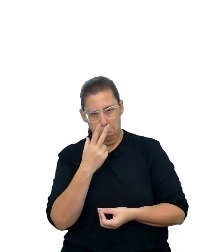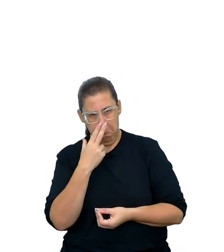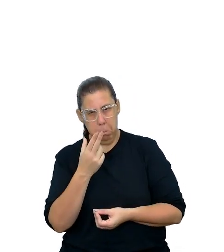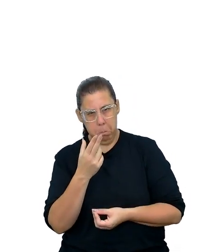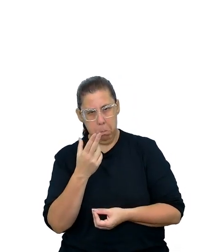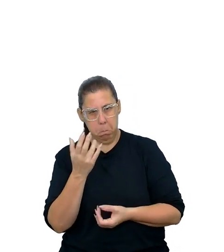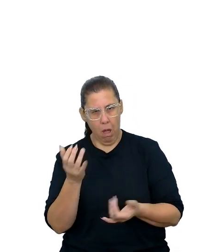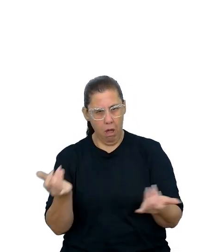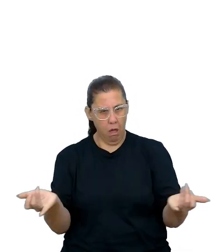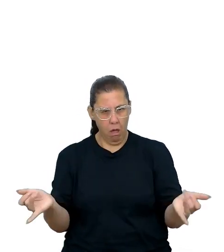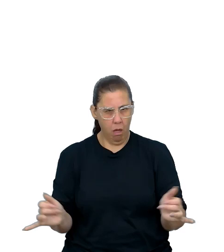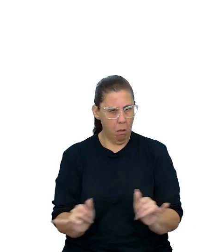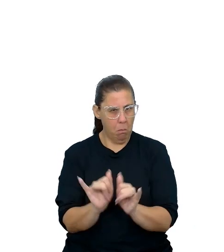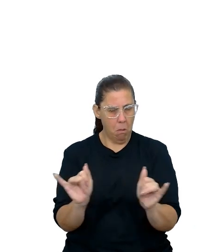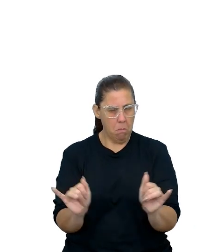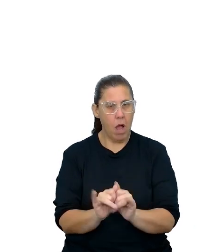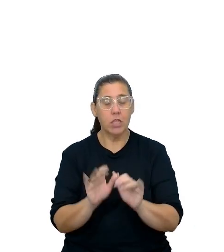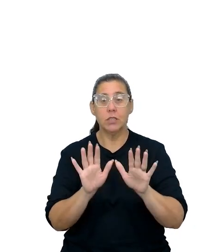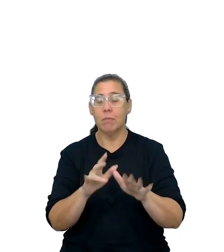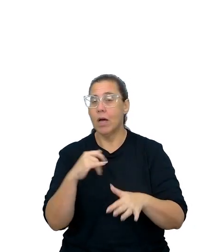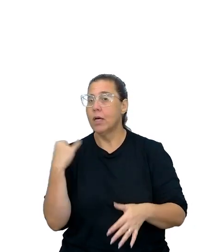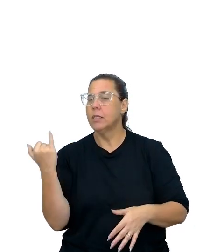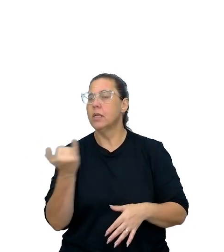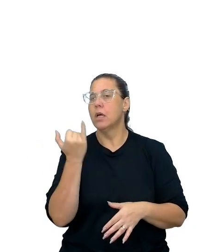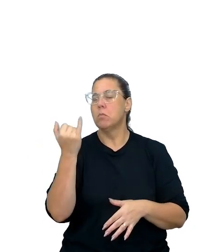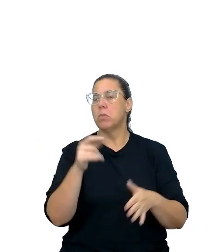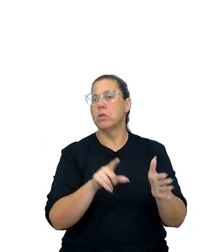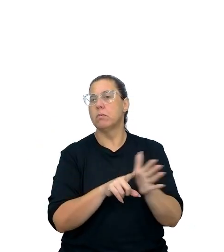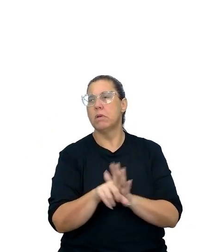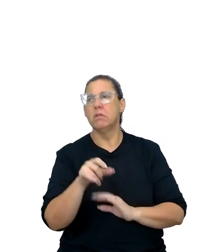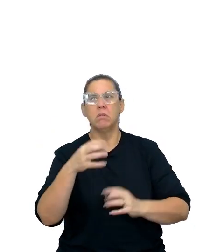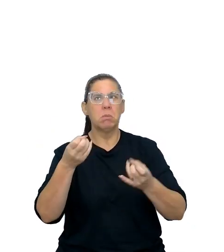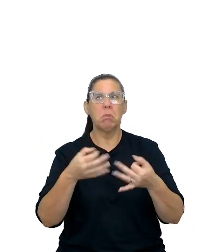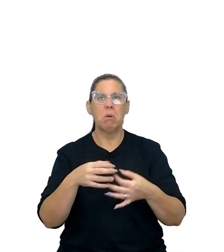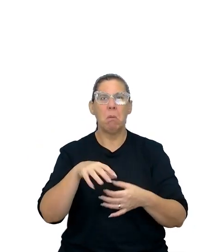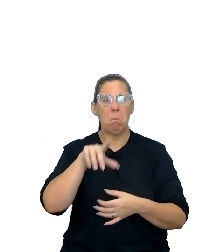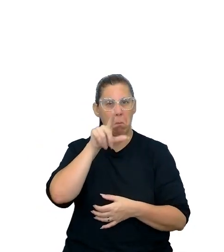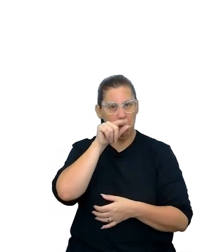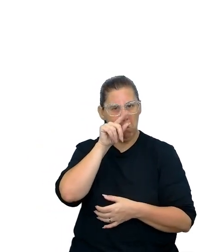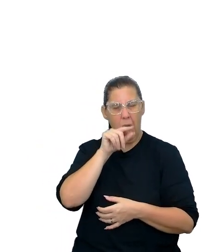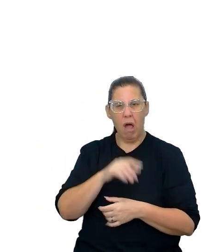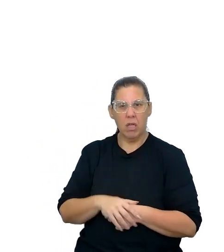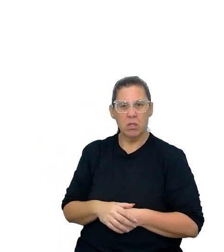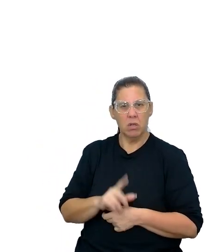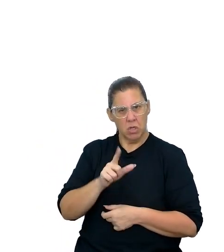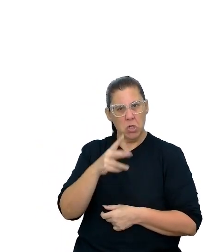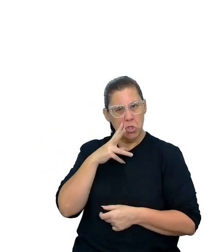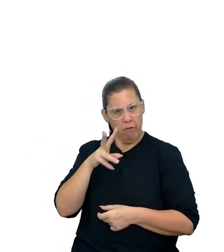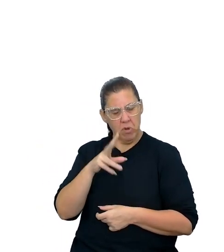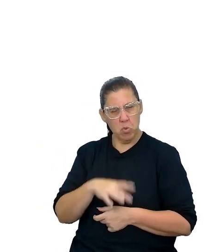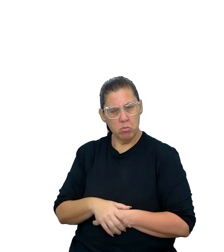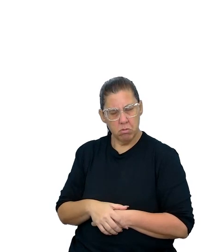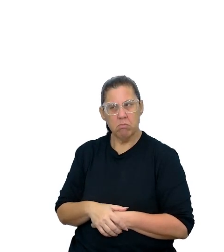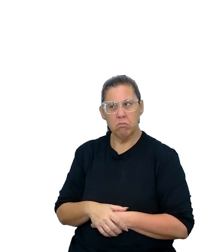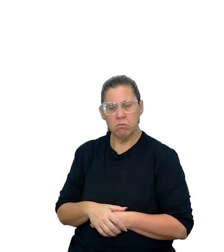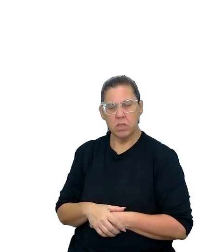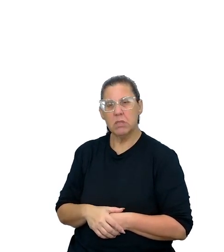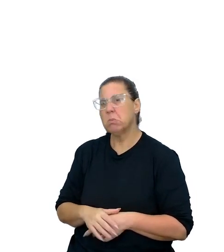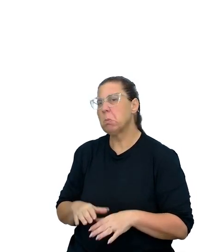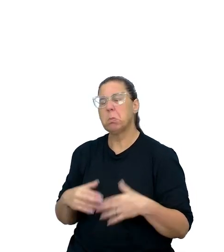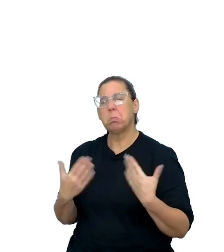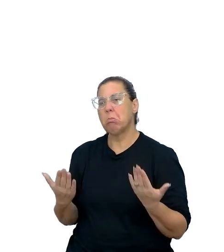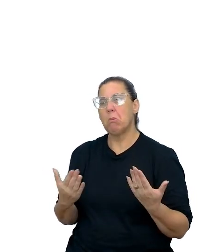meia boba, né? Mas é importante a gente, né? Só estou falando de pássaros, será que eles já observaram os pássaros, né?